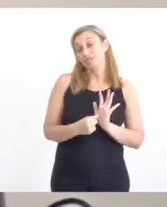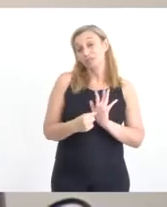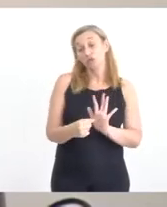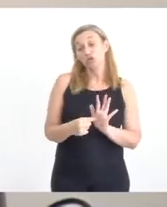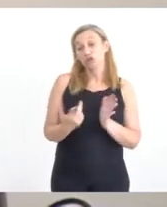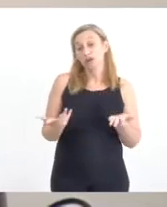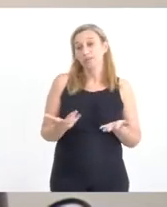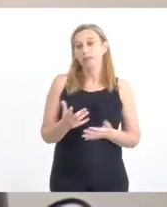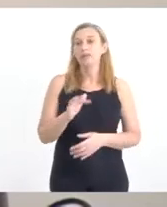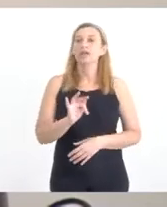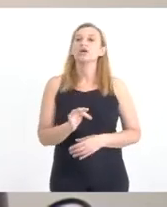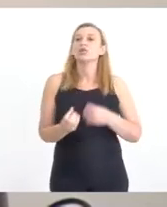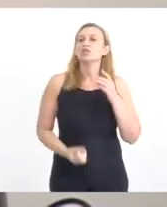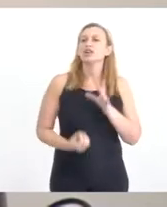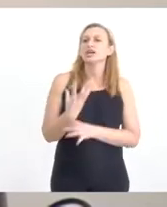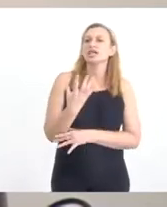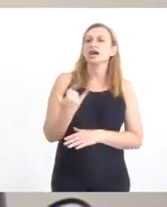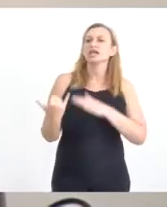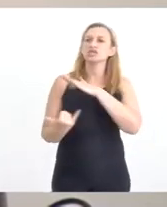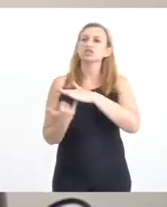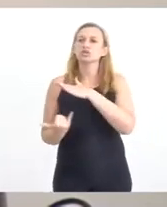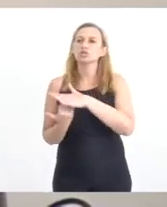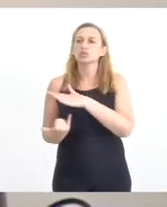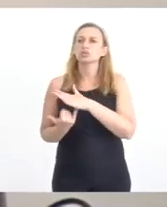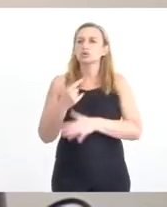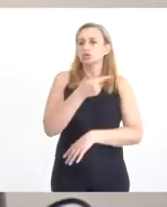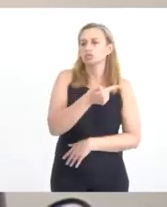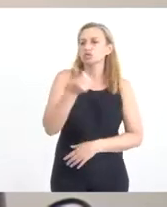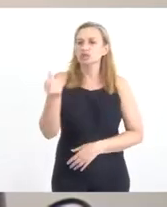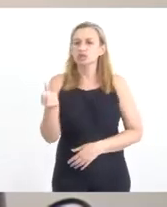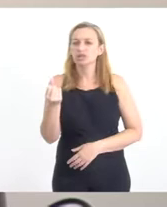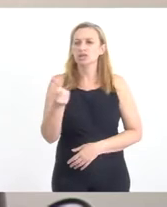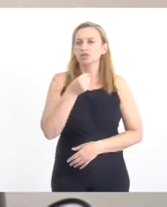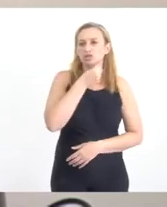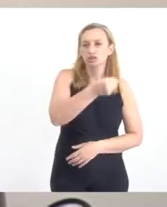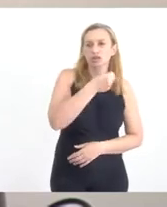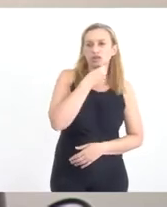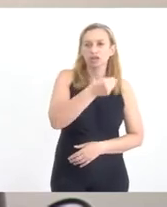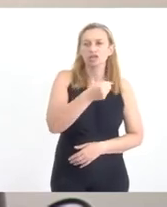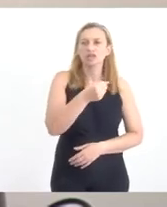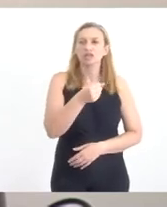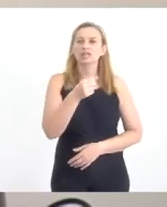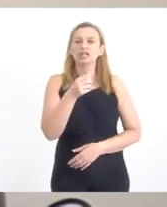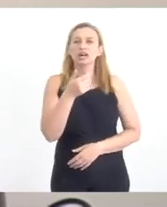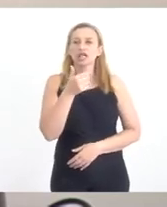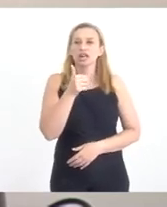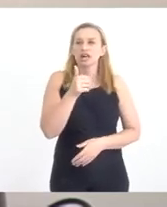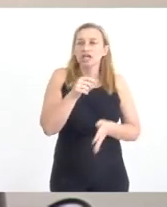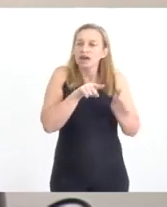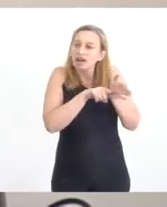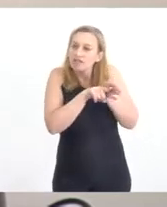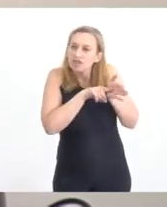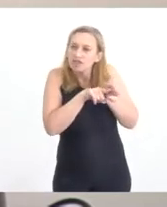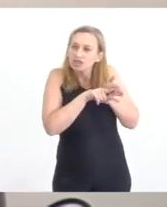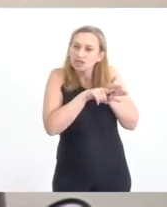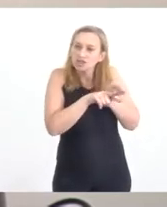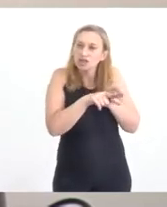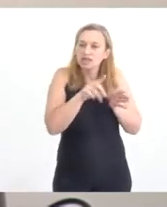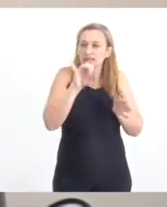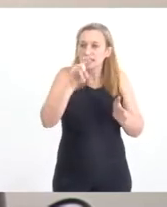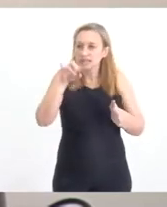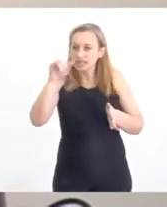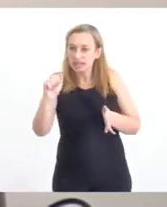o foi cruzado foi criado em 2016 por uma jornalista investigativa Cecília Oliveira com o objetivo de tentar